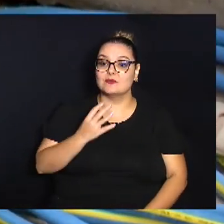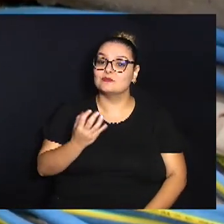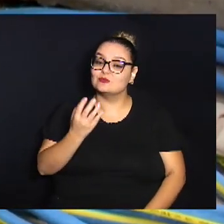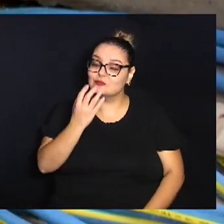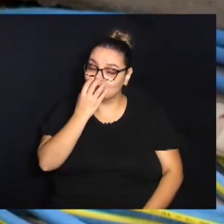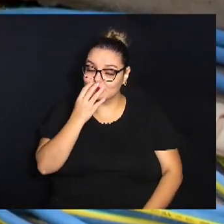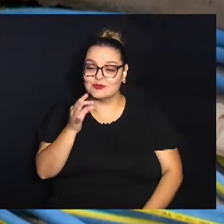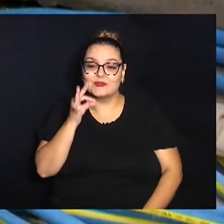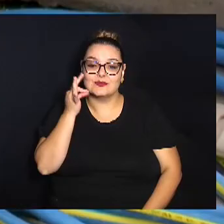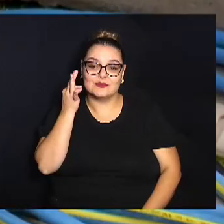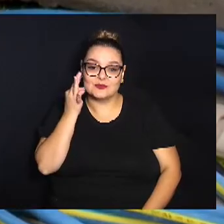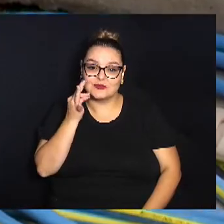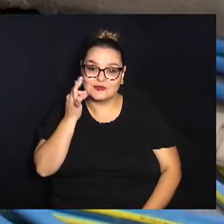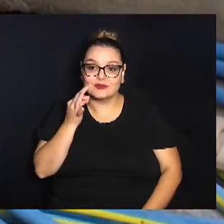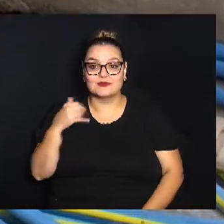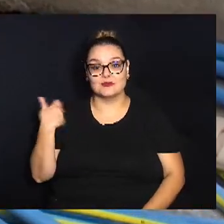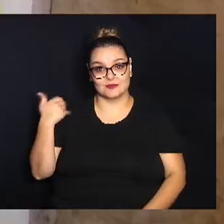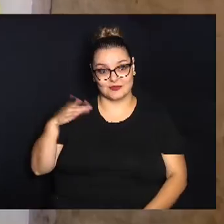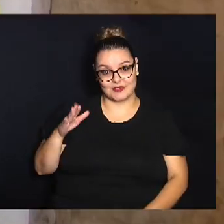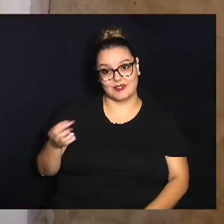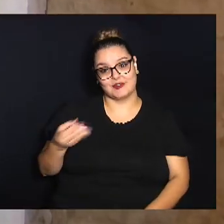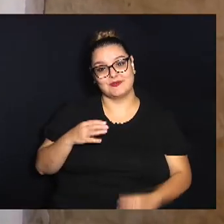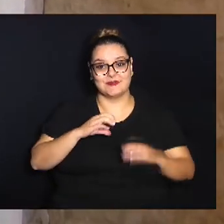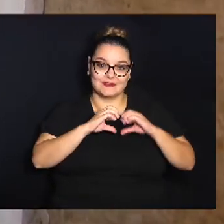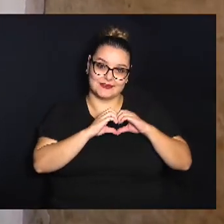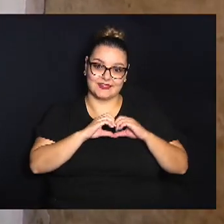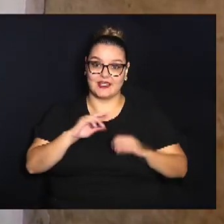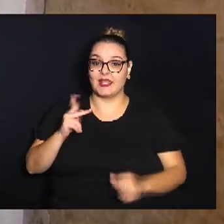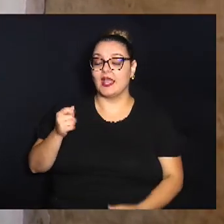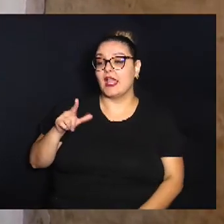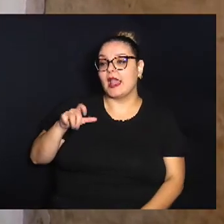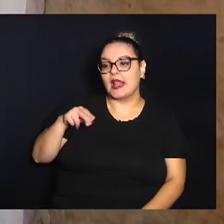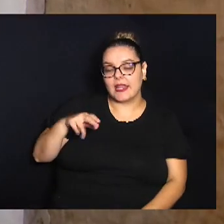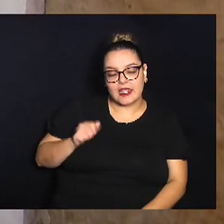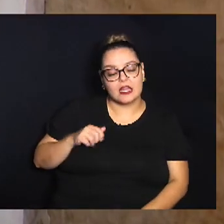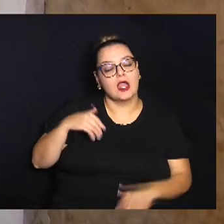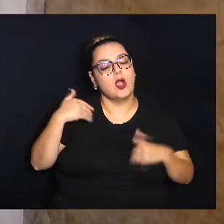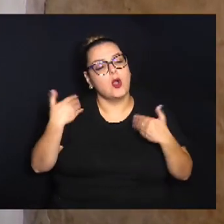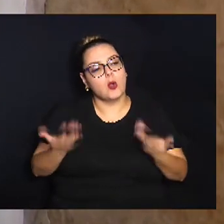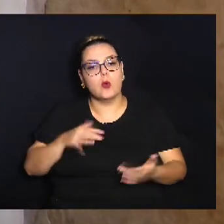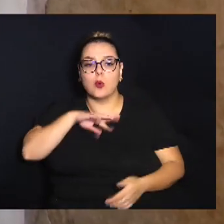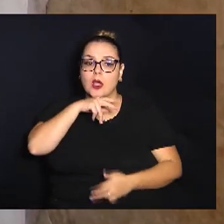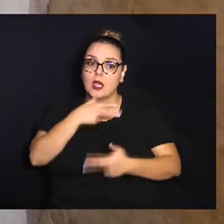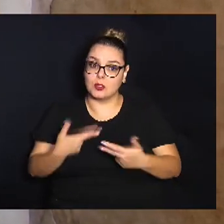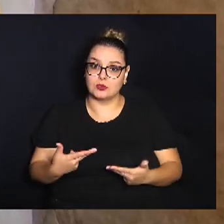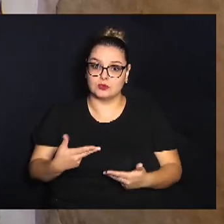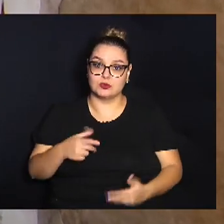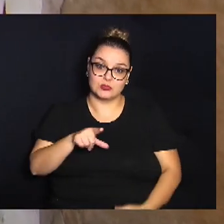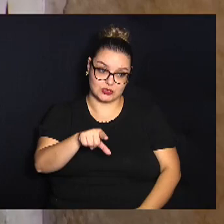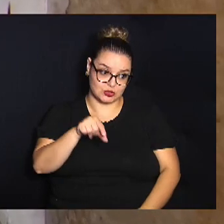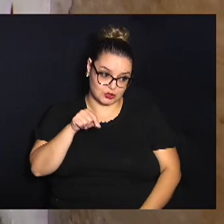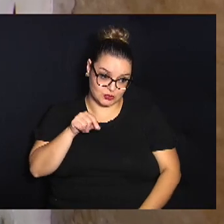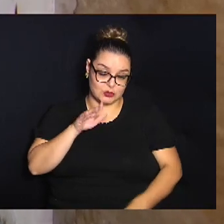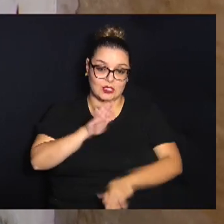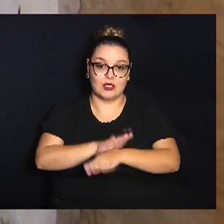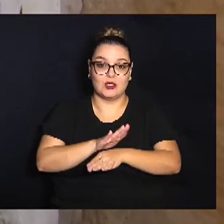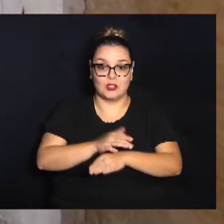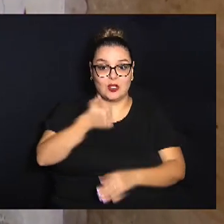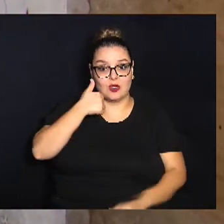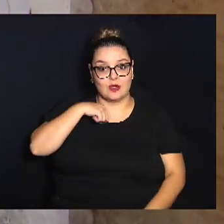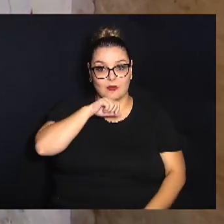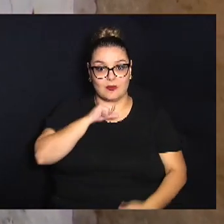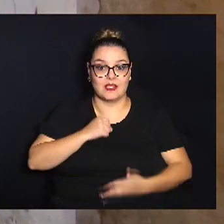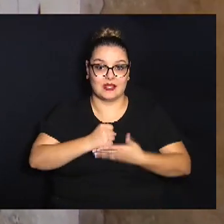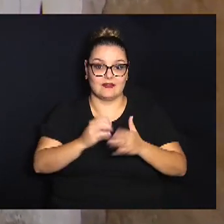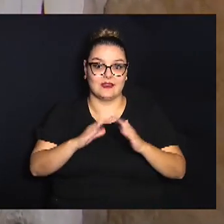já adulta que será o seu novo amor. Helena, qual dos animaizinhos aqui você escolheu, ajudou sua mamãe a escolher para levar